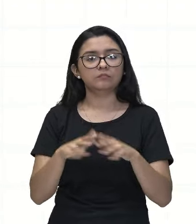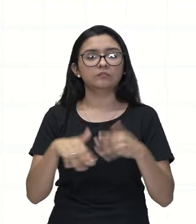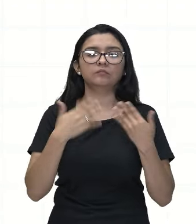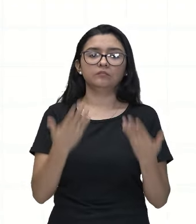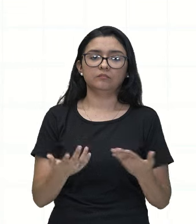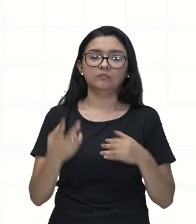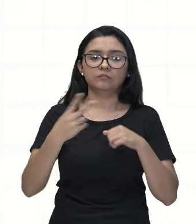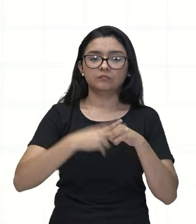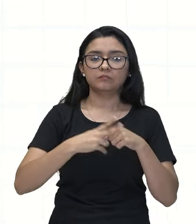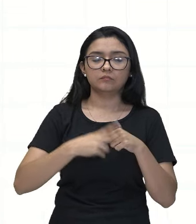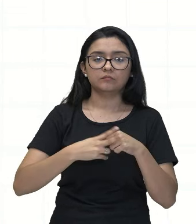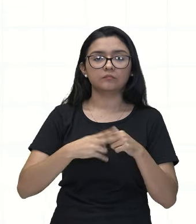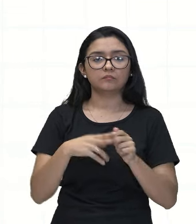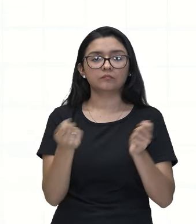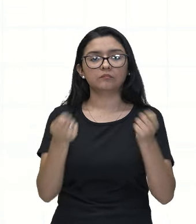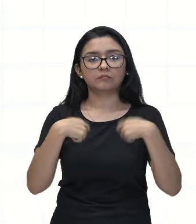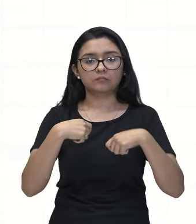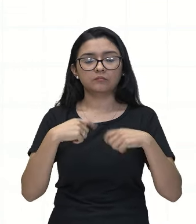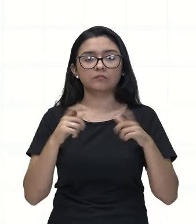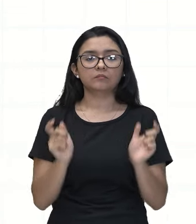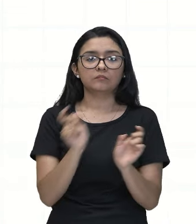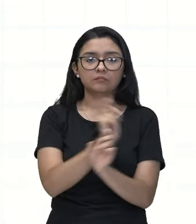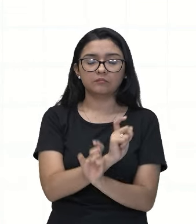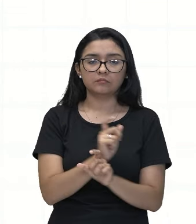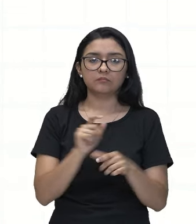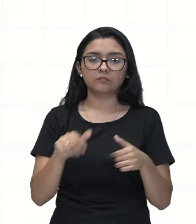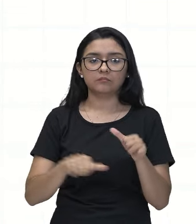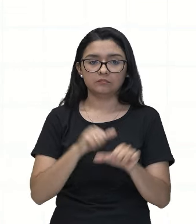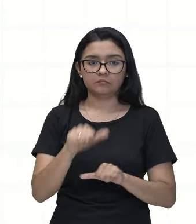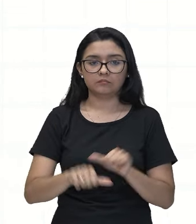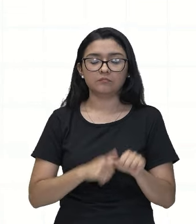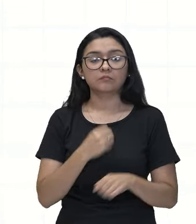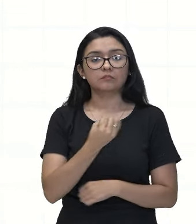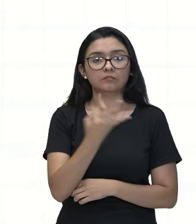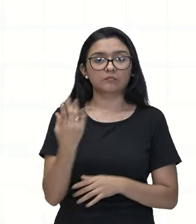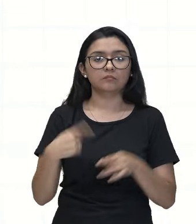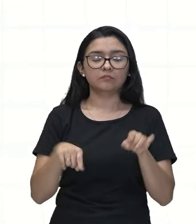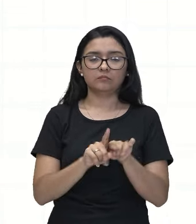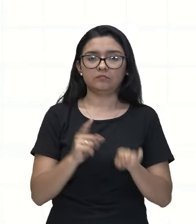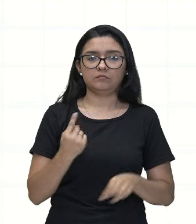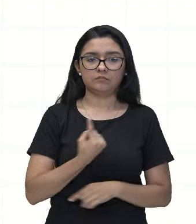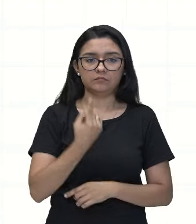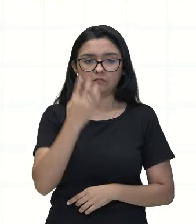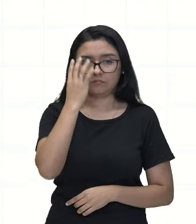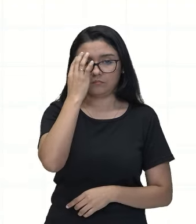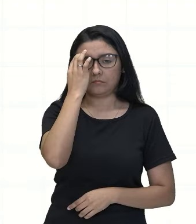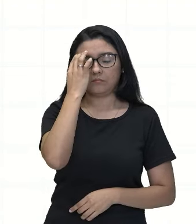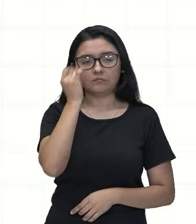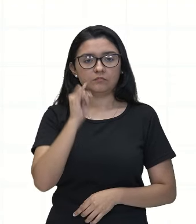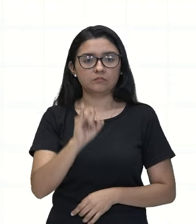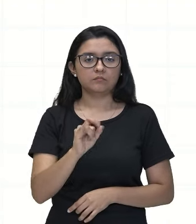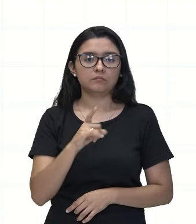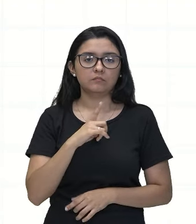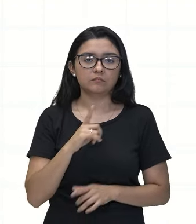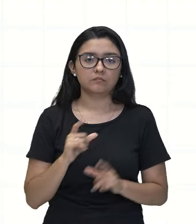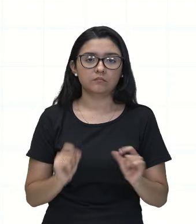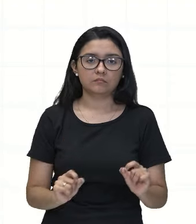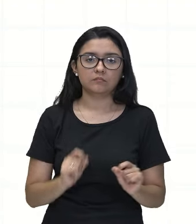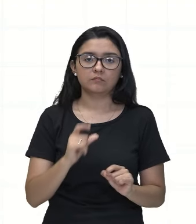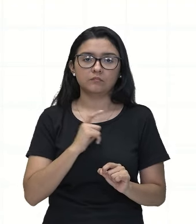o verbo vai pode Concord ficar no plural ou pode ficar no singular tá se o sujeito vier